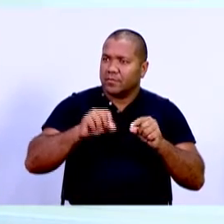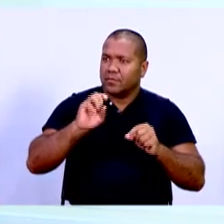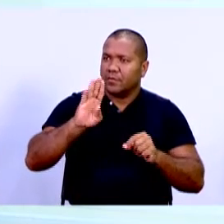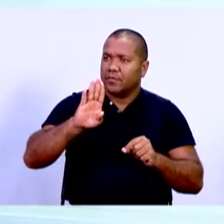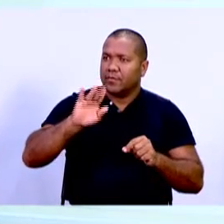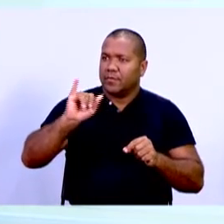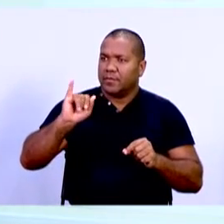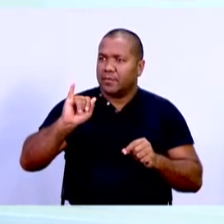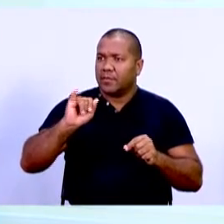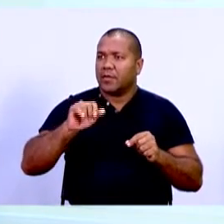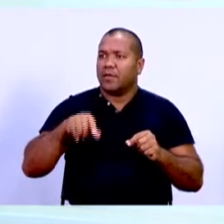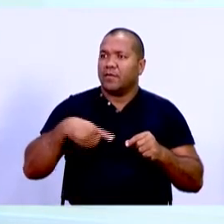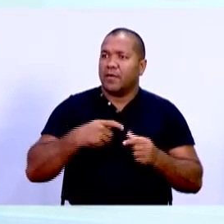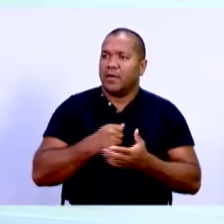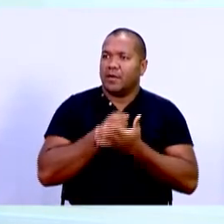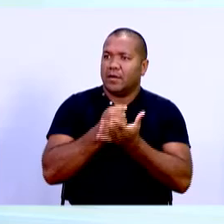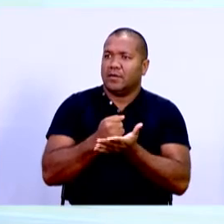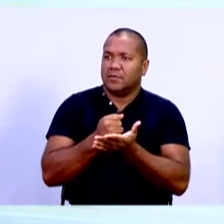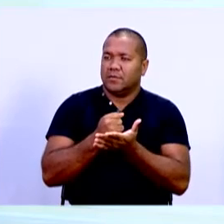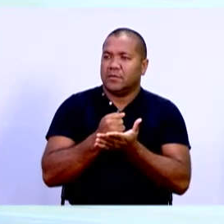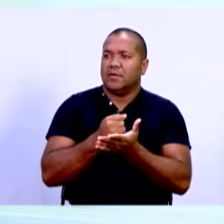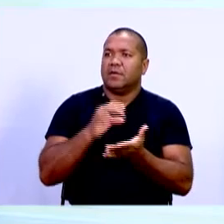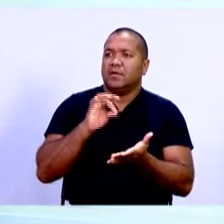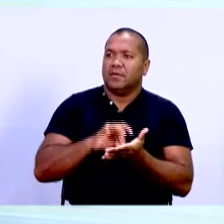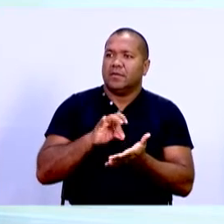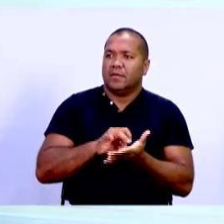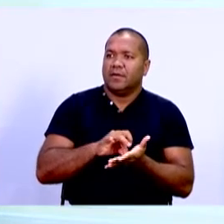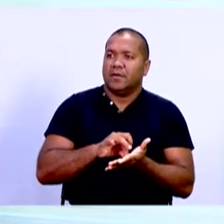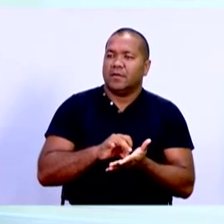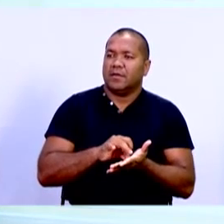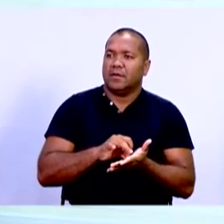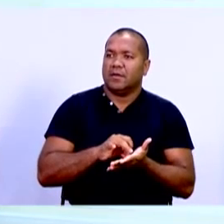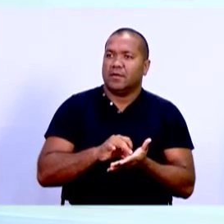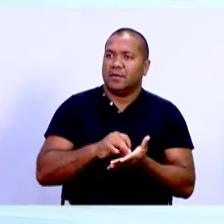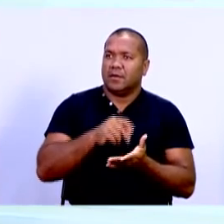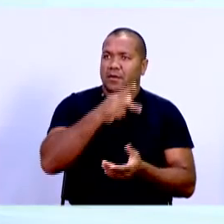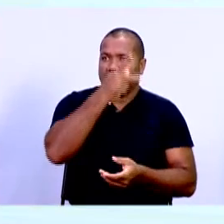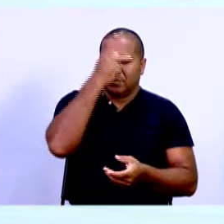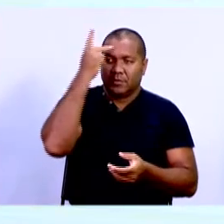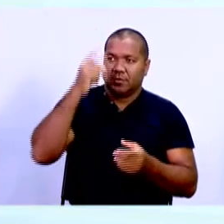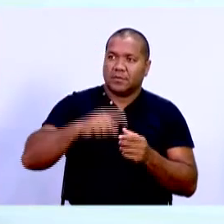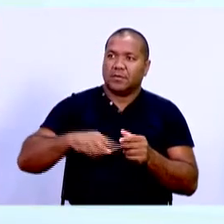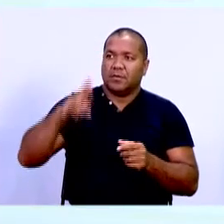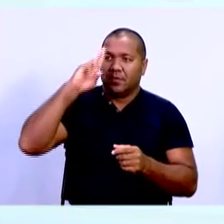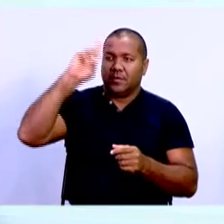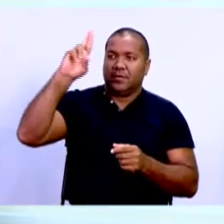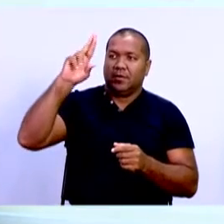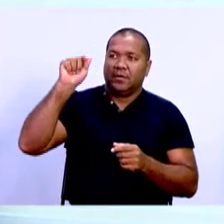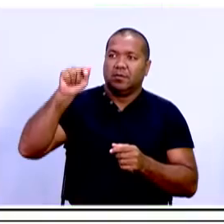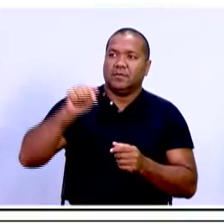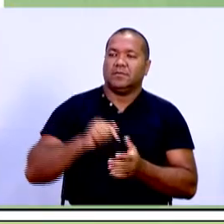BI, que vai facilitar, com certeza, para aqueles que estão lá na ponta.